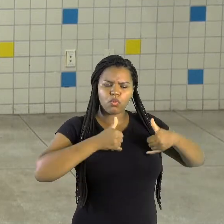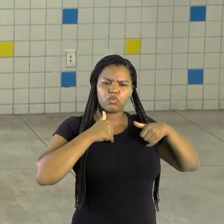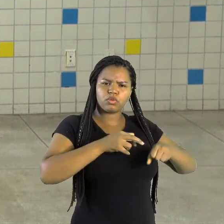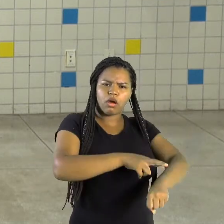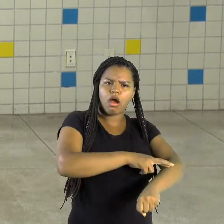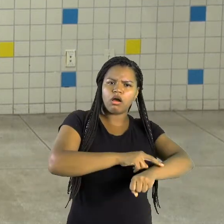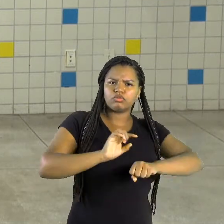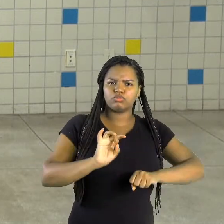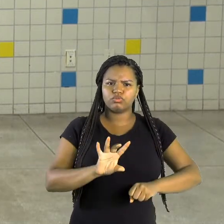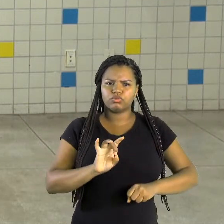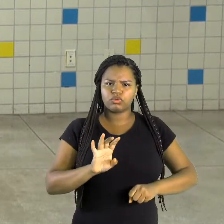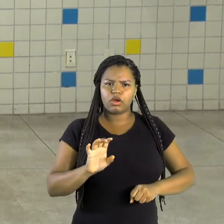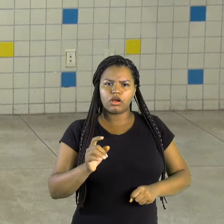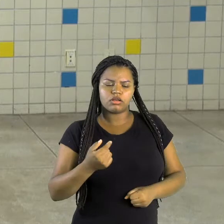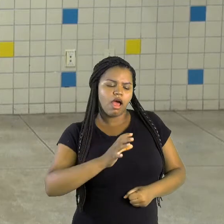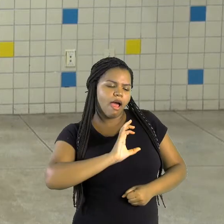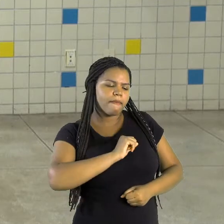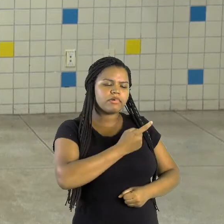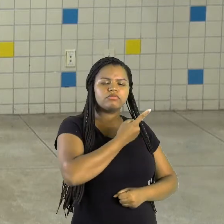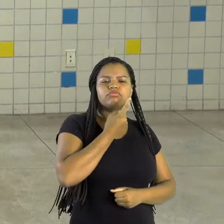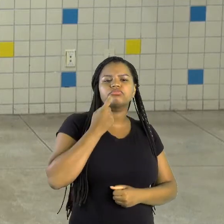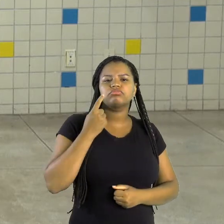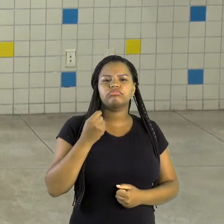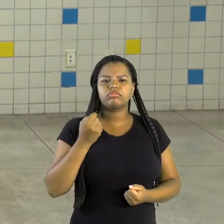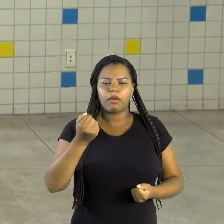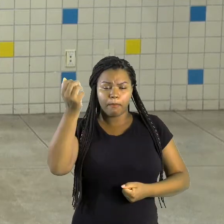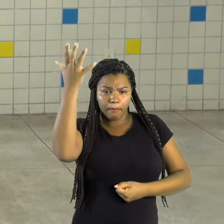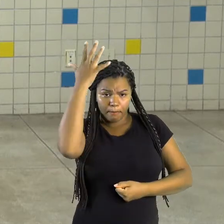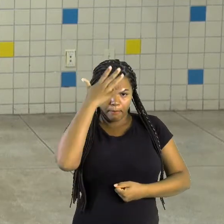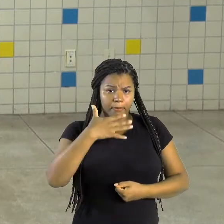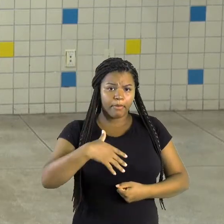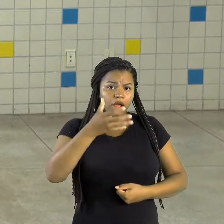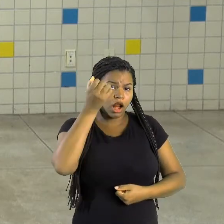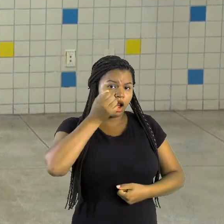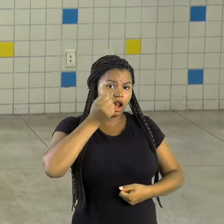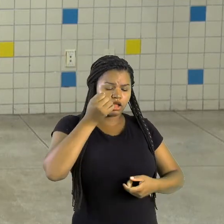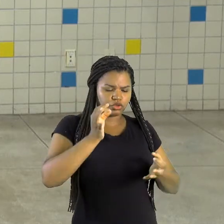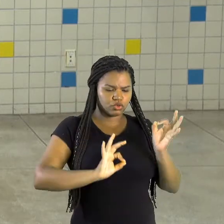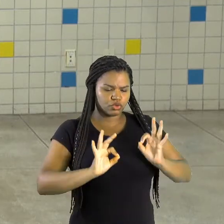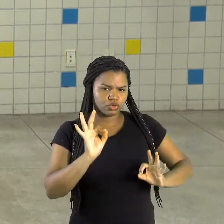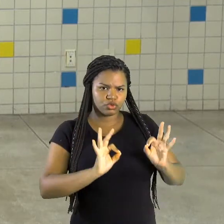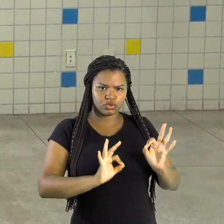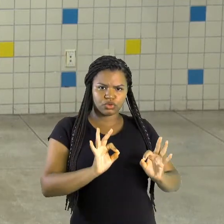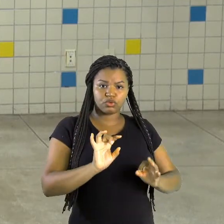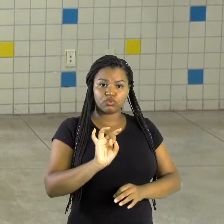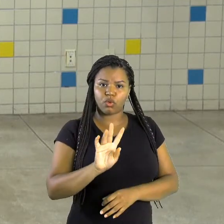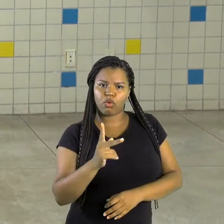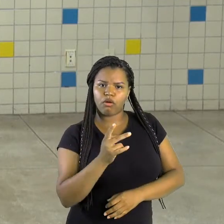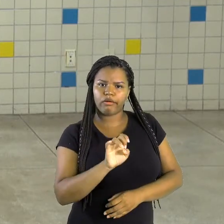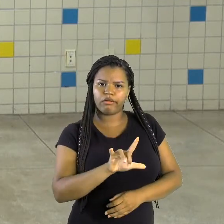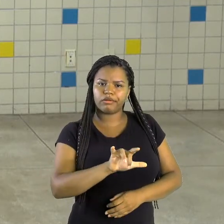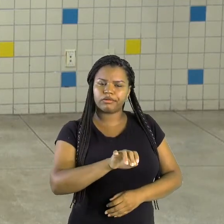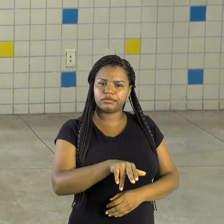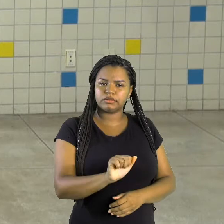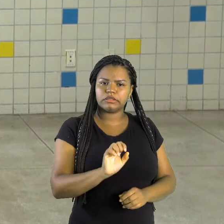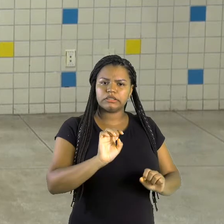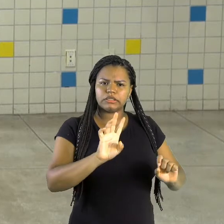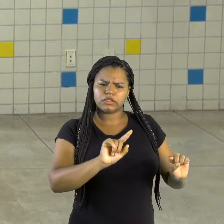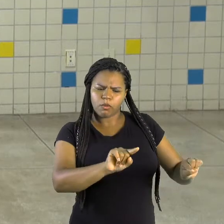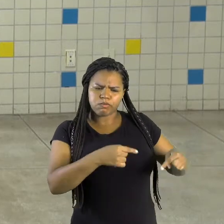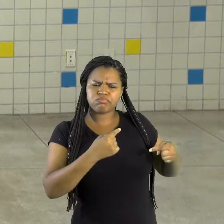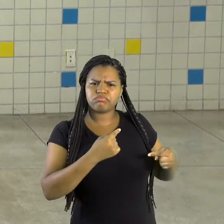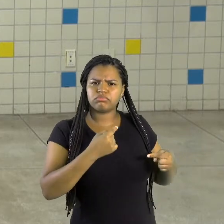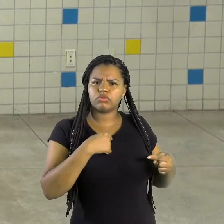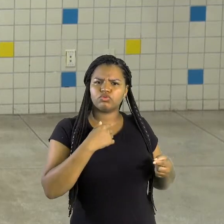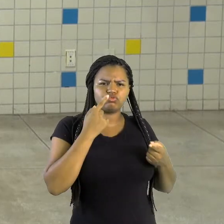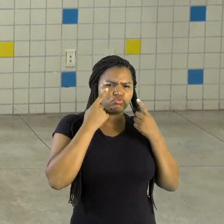se perfumam, se banham em leite se arrumam suas melenas. Quando fustigadas, não choram, se